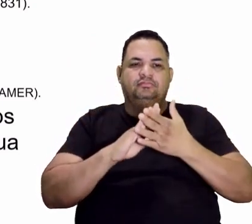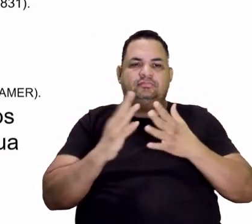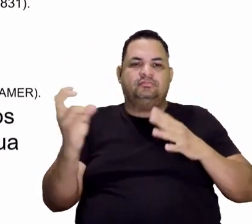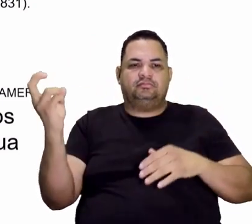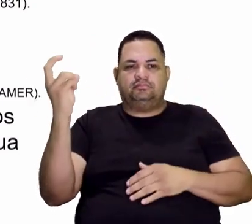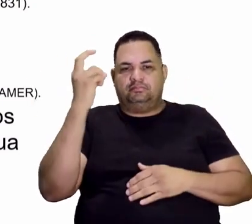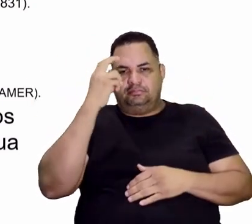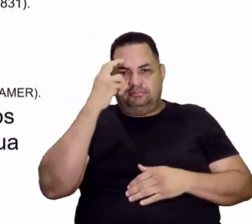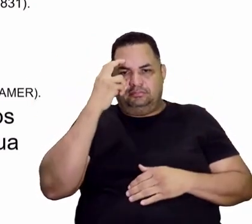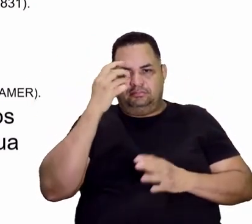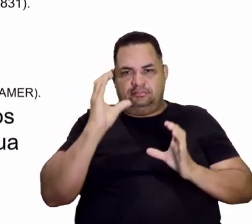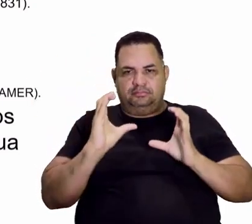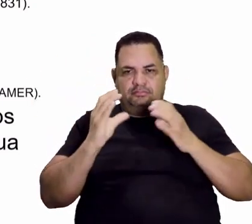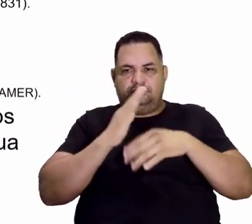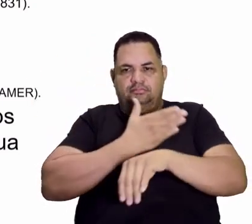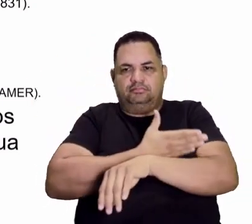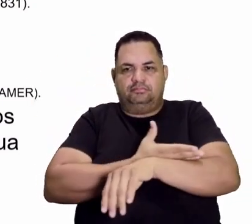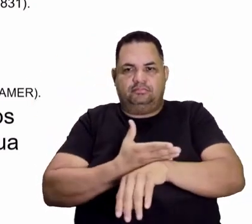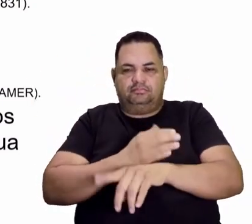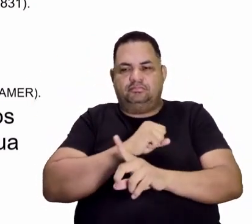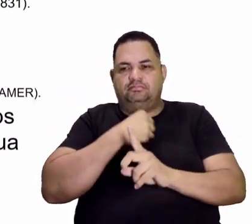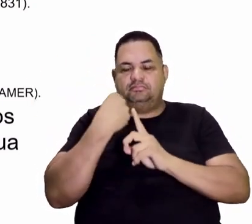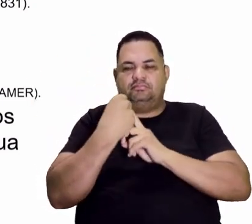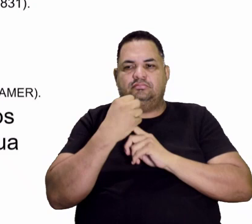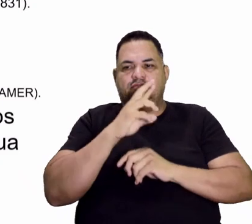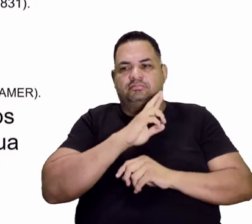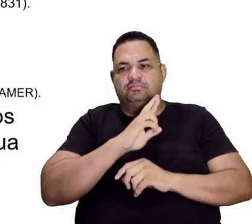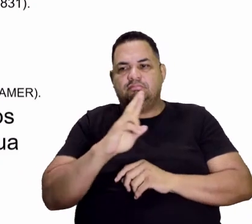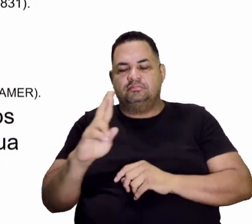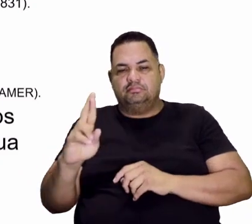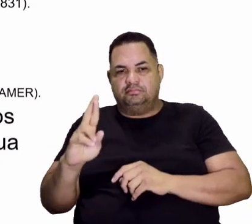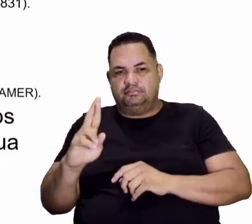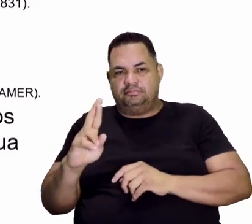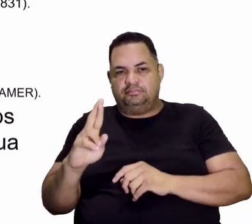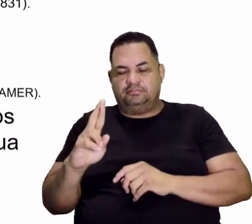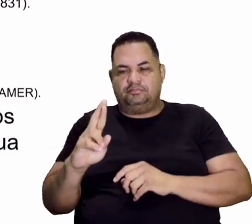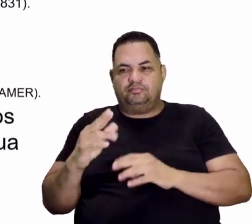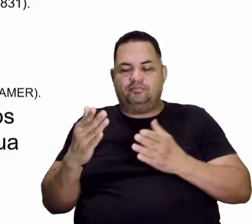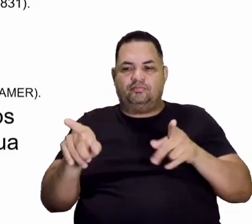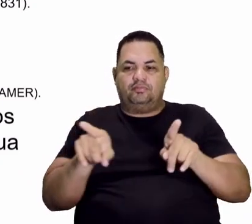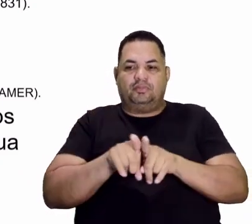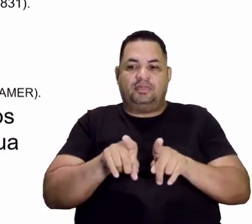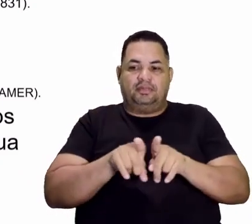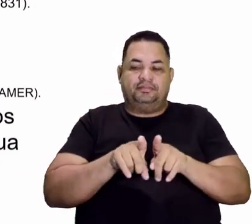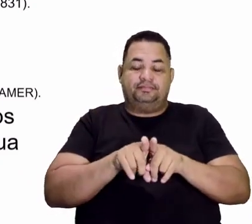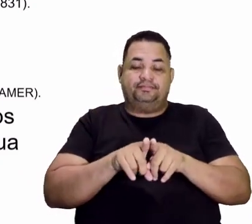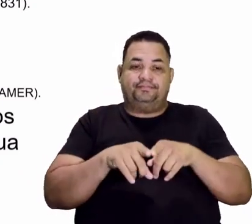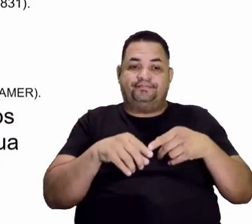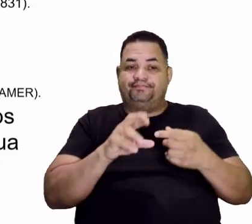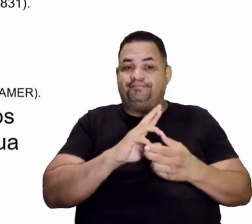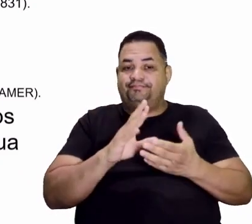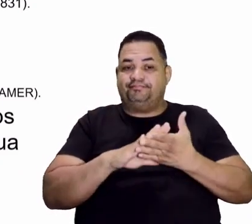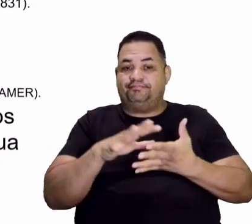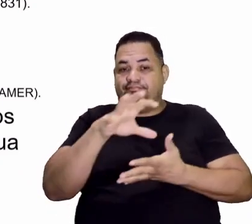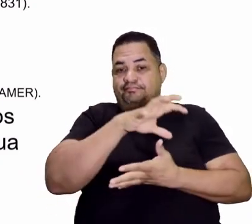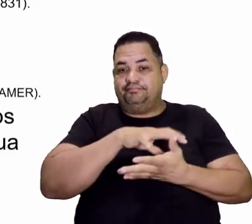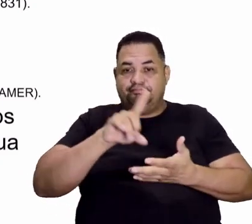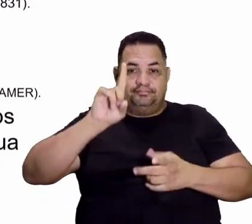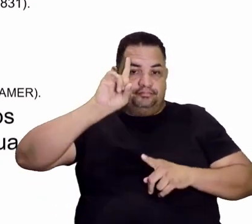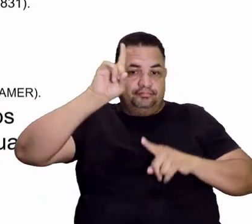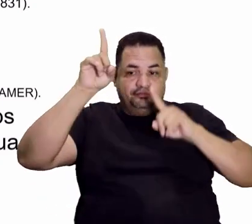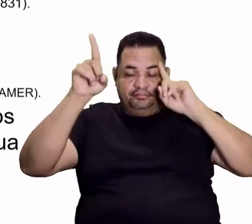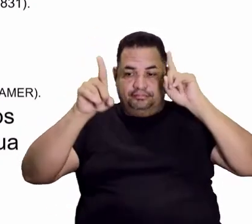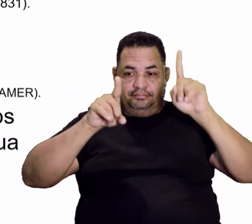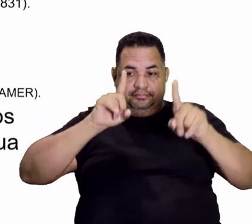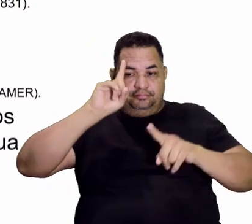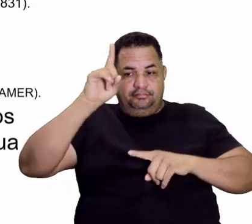A cultura é um conjunto dos hábitos sociais, assim também como religiosos, das